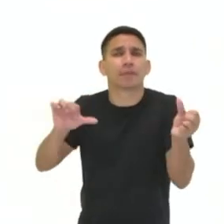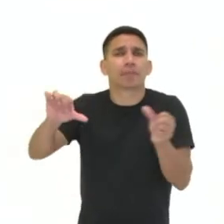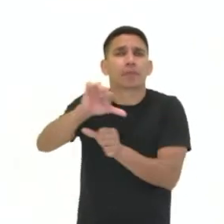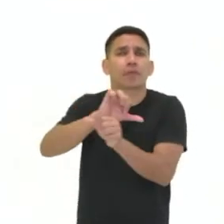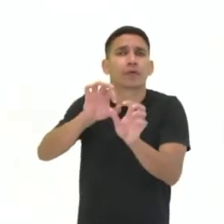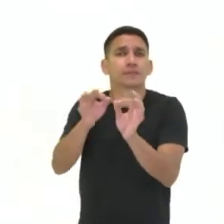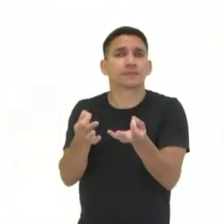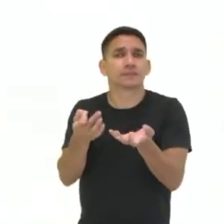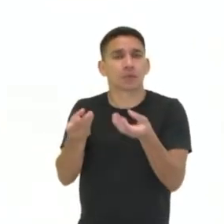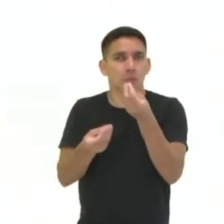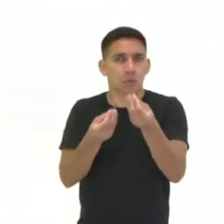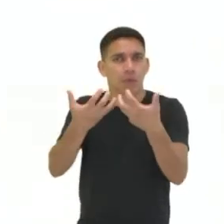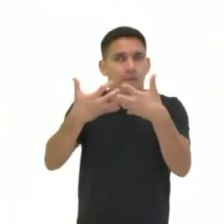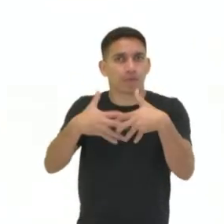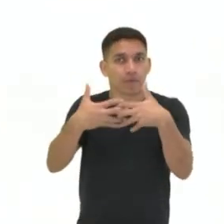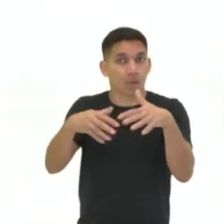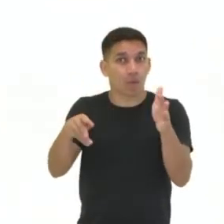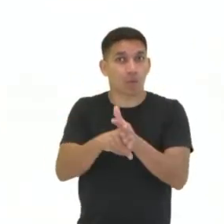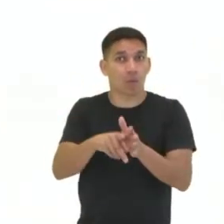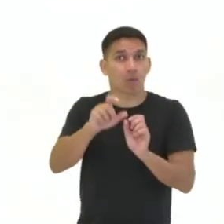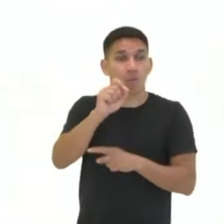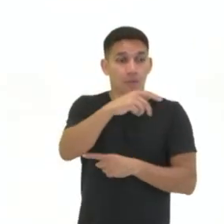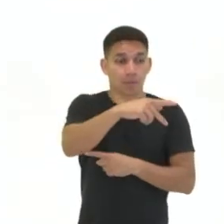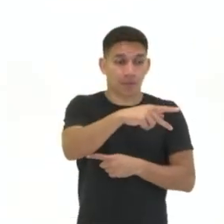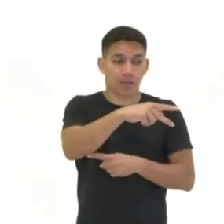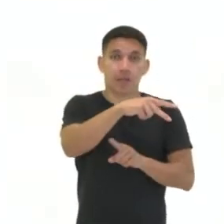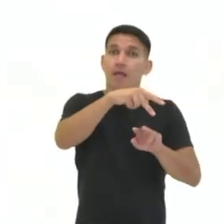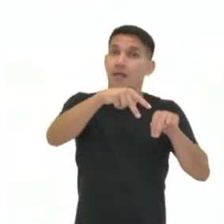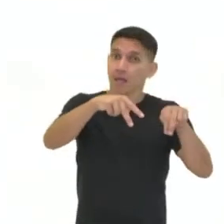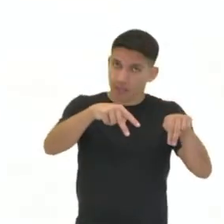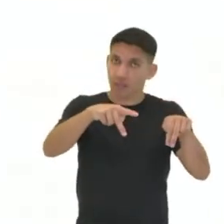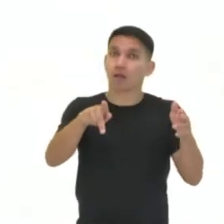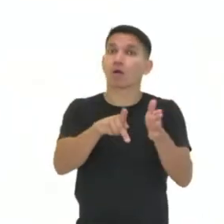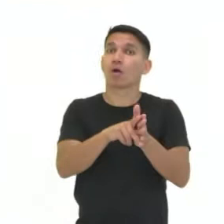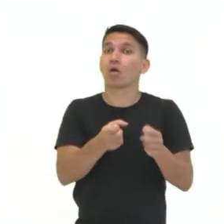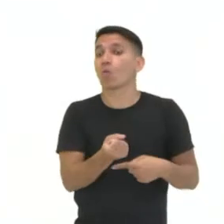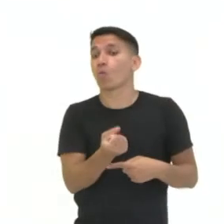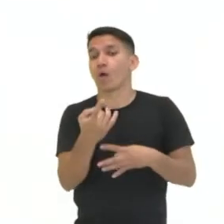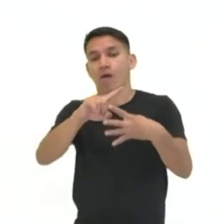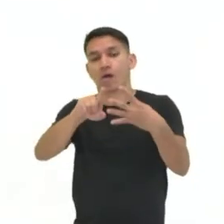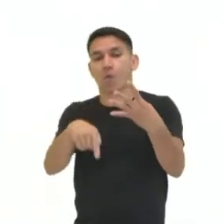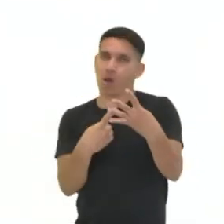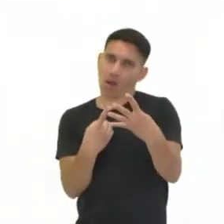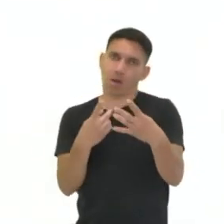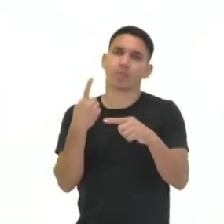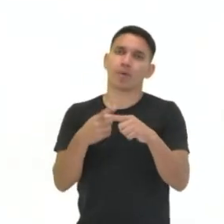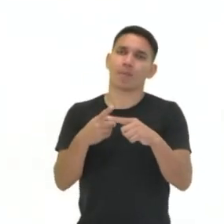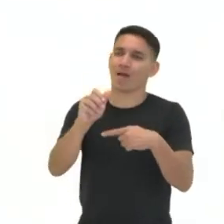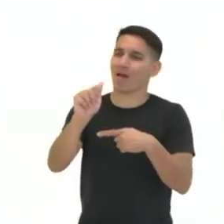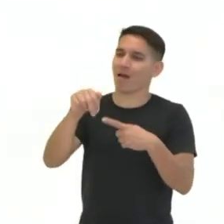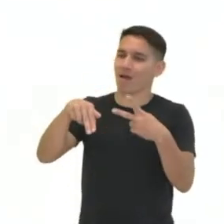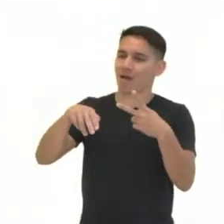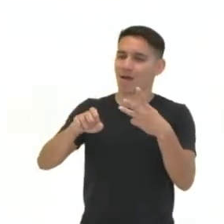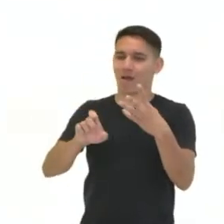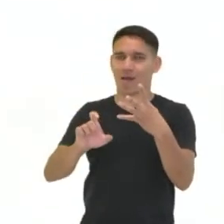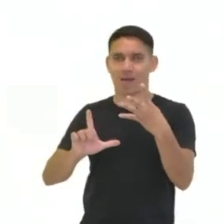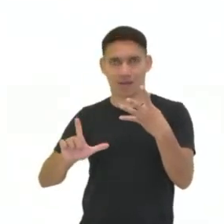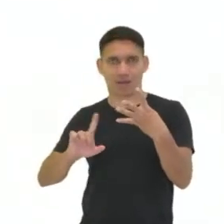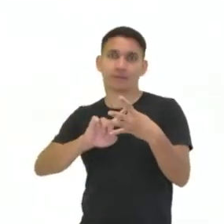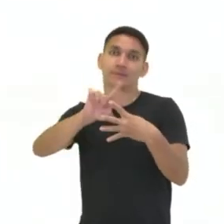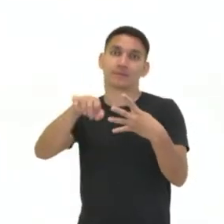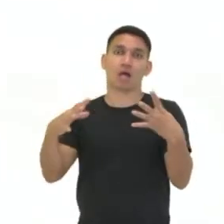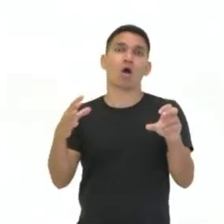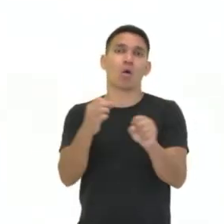que a permutação é o meu P e o N aqui no caso são 4, porque o anel é formado por 4